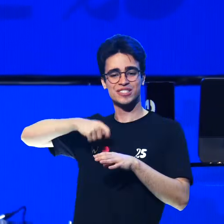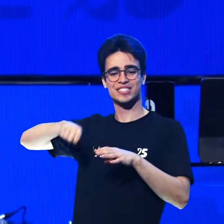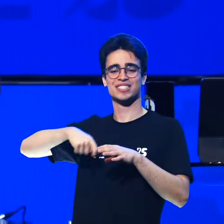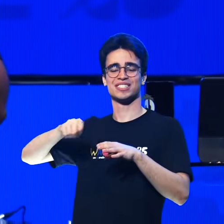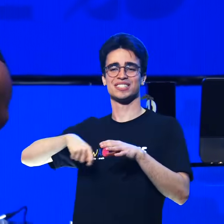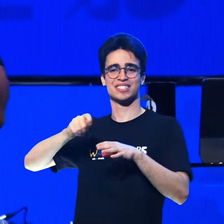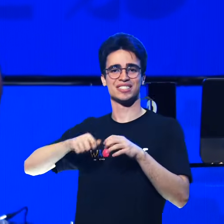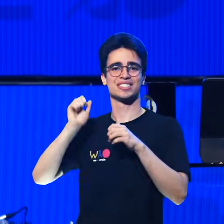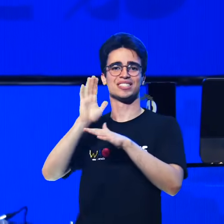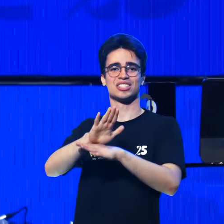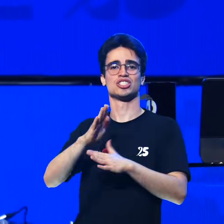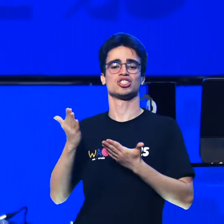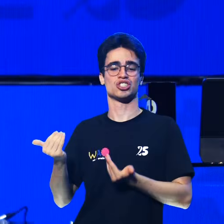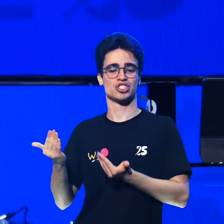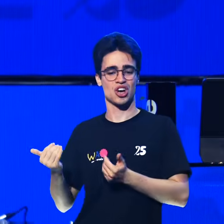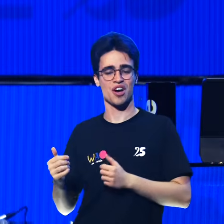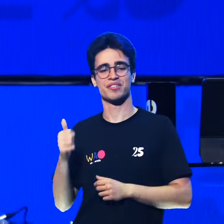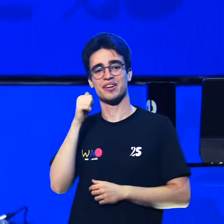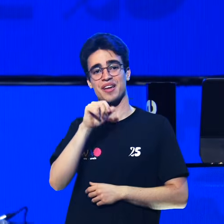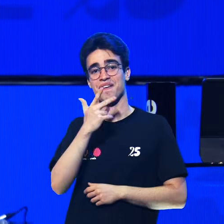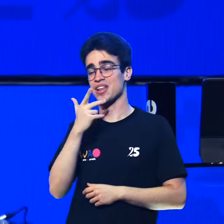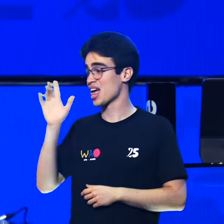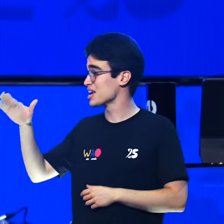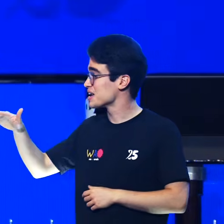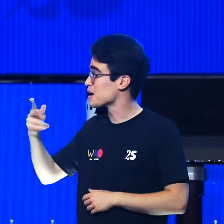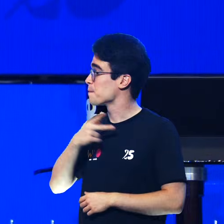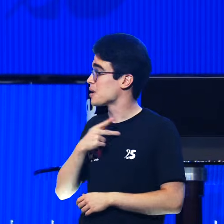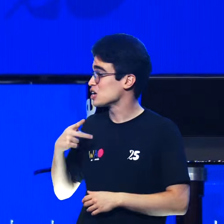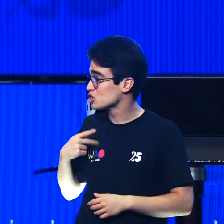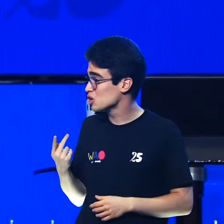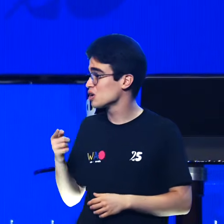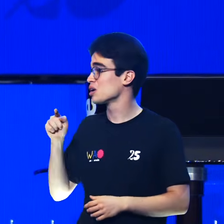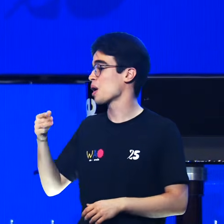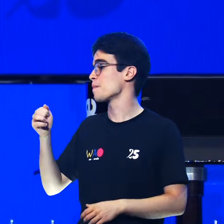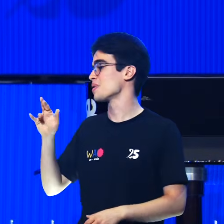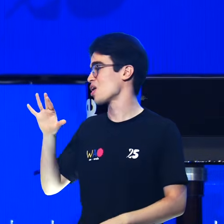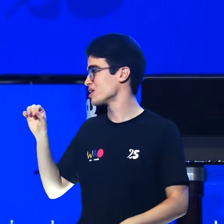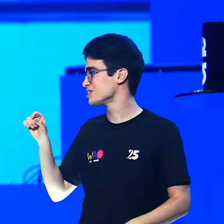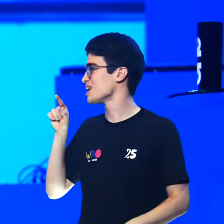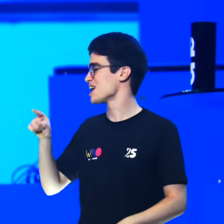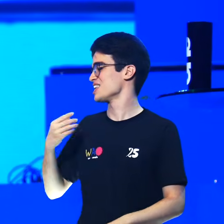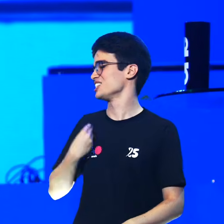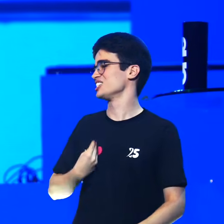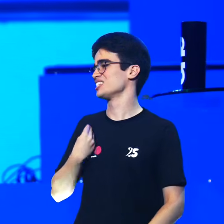jovens. E a Márcia disse que chegou para ele e falou, pastor, o Maurício estaria aqui, ó.